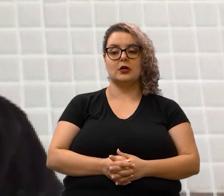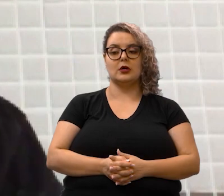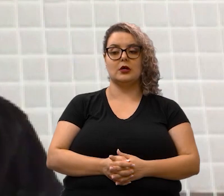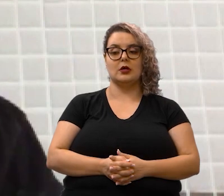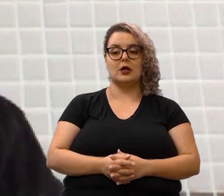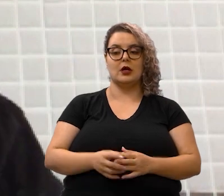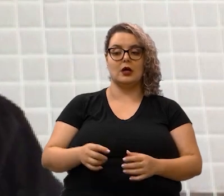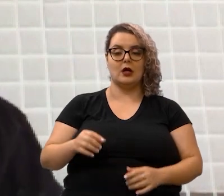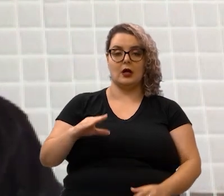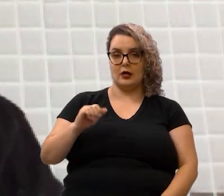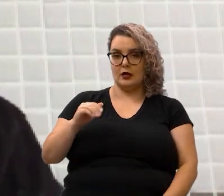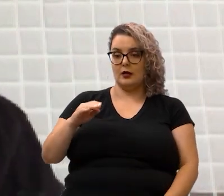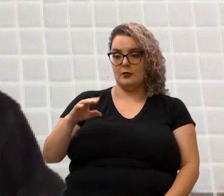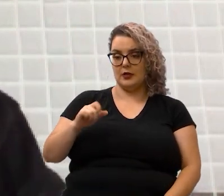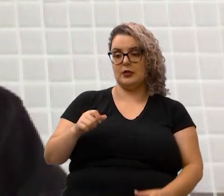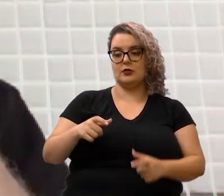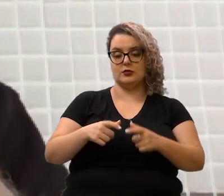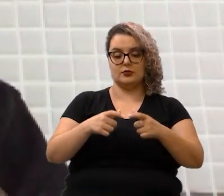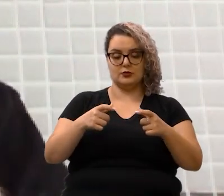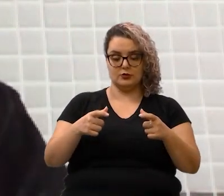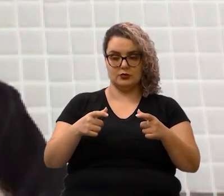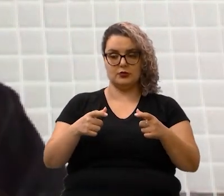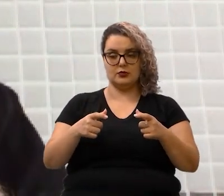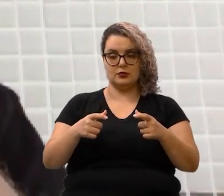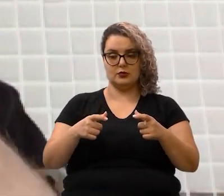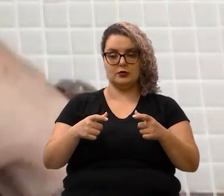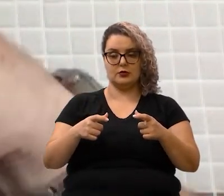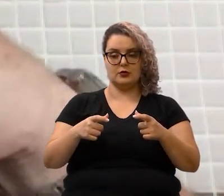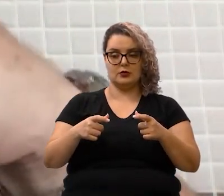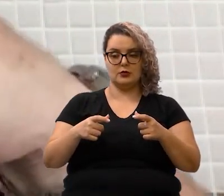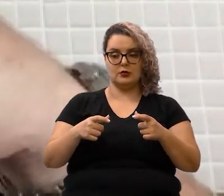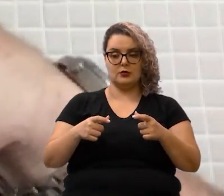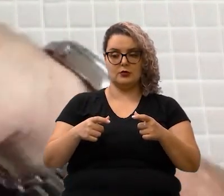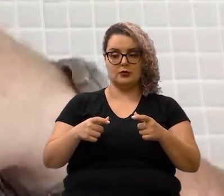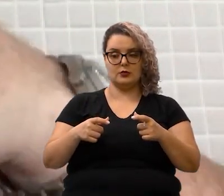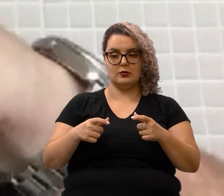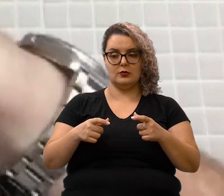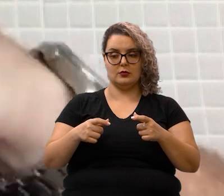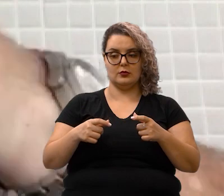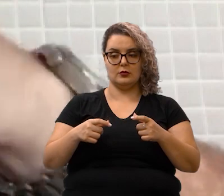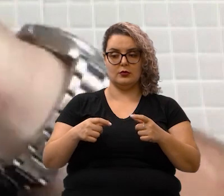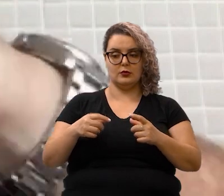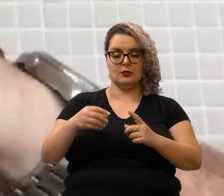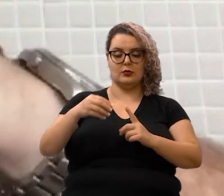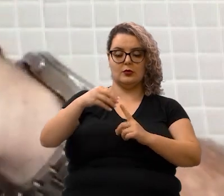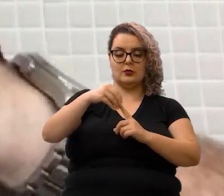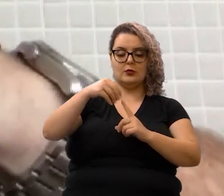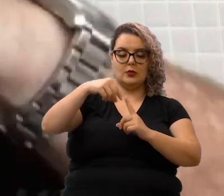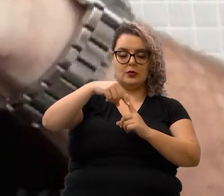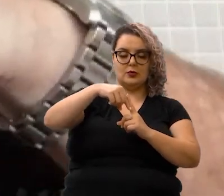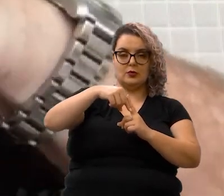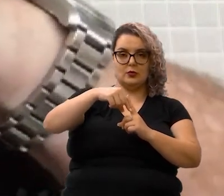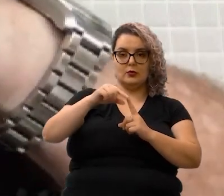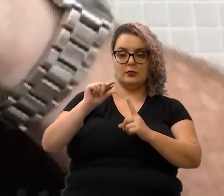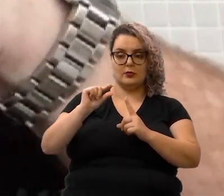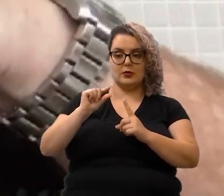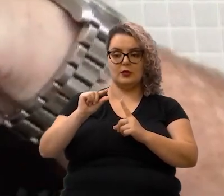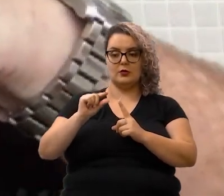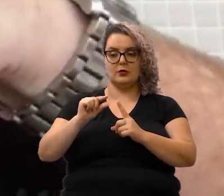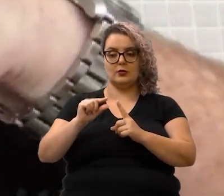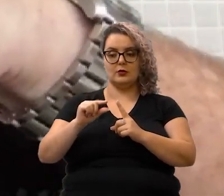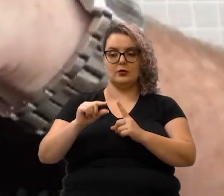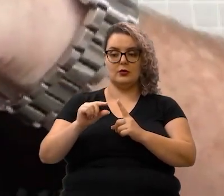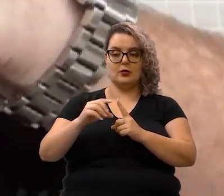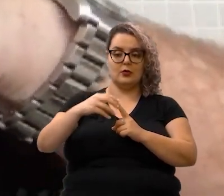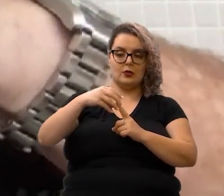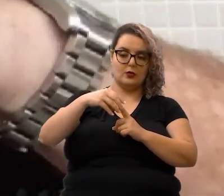as cabeças que tinham o colo longo, que tinham menor contato com o cone aqui, né? Você pode ter... O que é um colo curto?